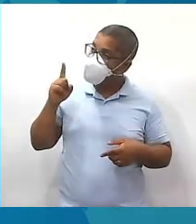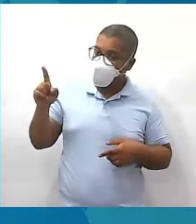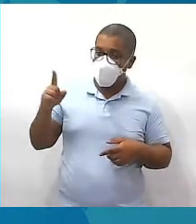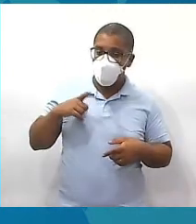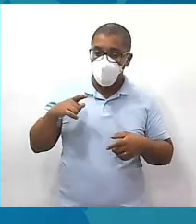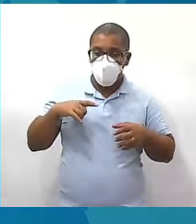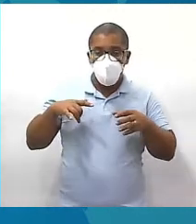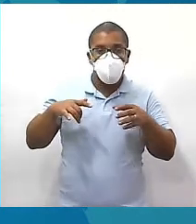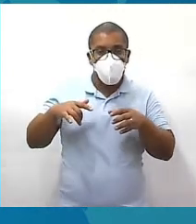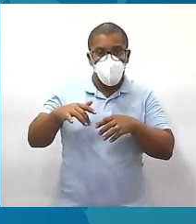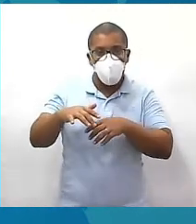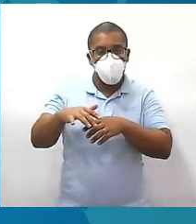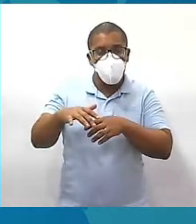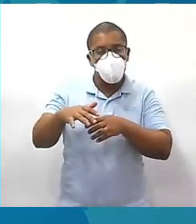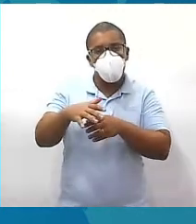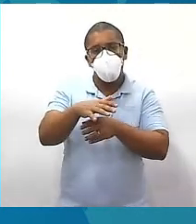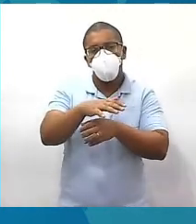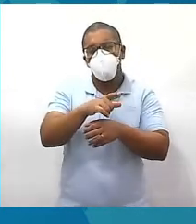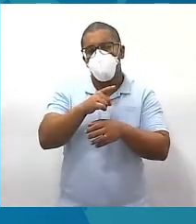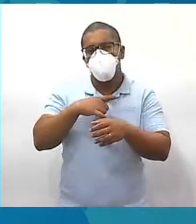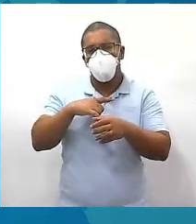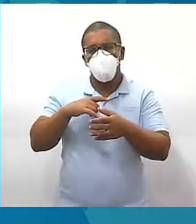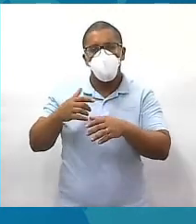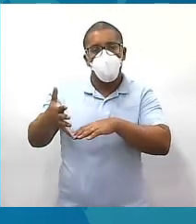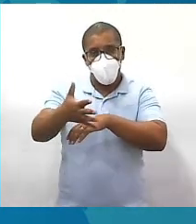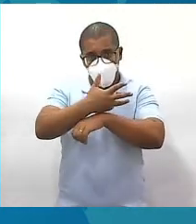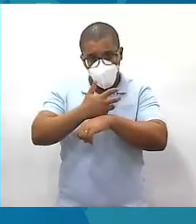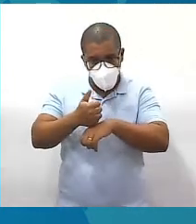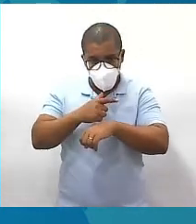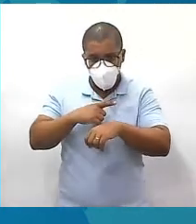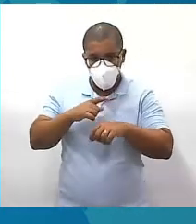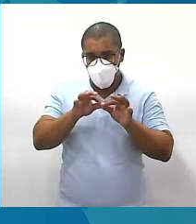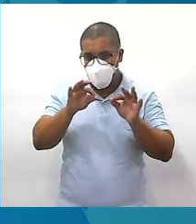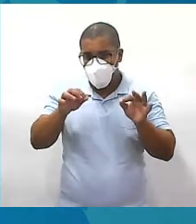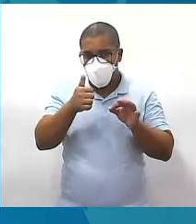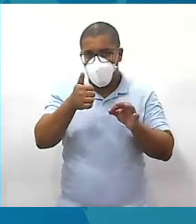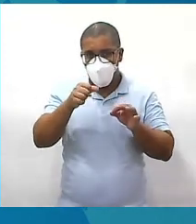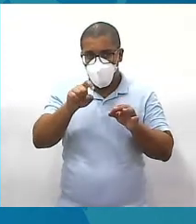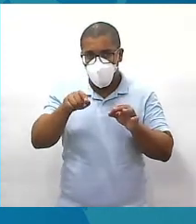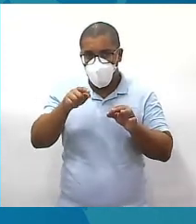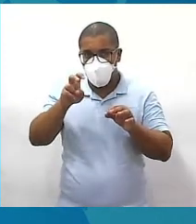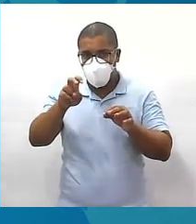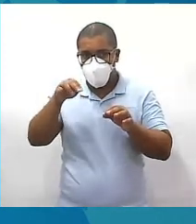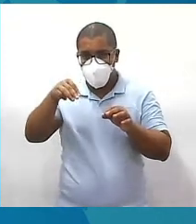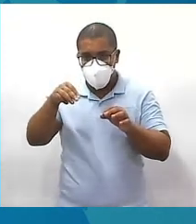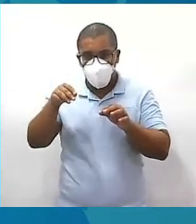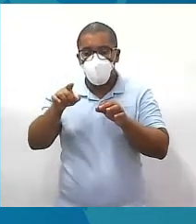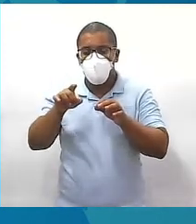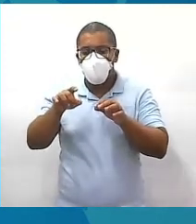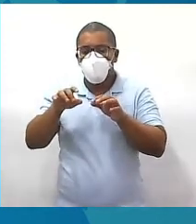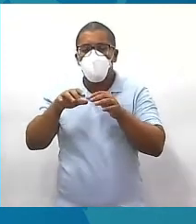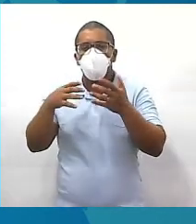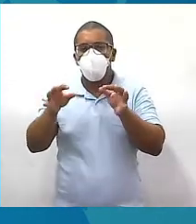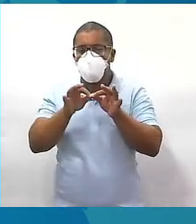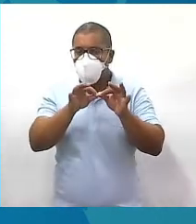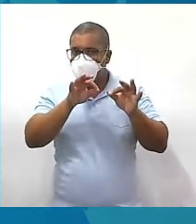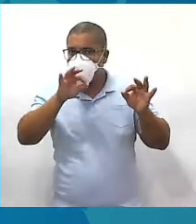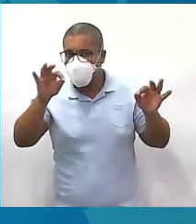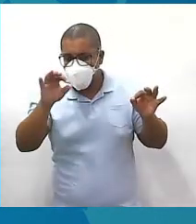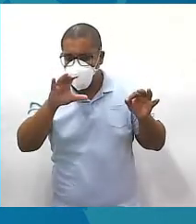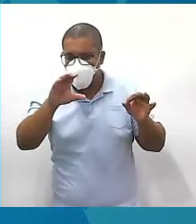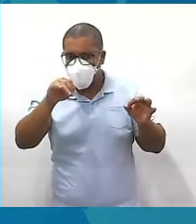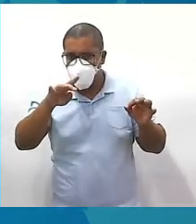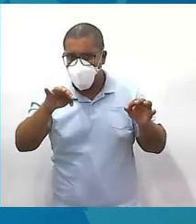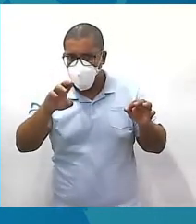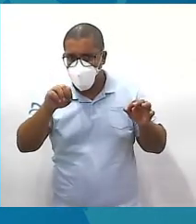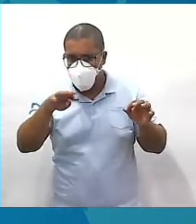circular tem um raio medindo 18,5 metros. Qual é o comprimento do diâmetro dessa praça? Fique à vontade,